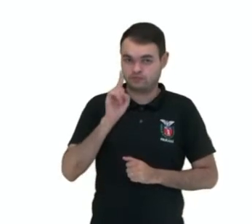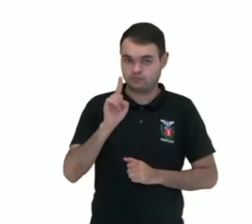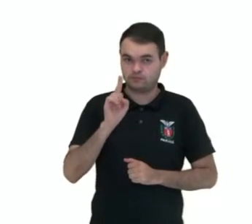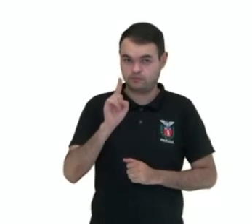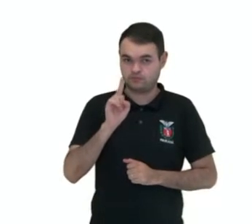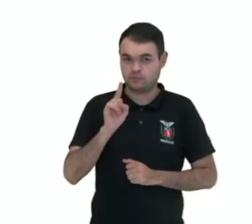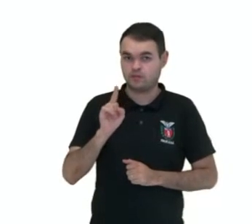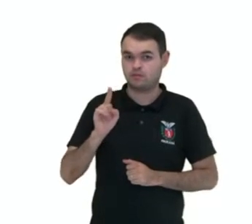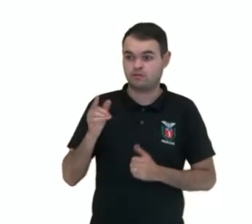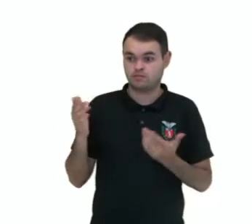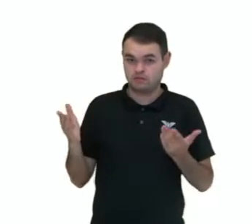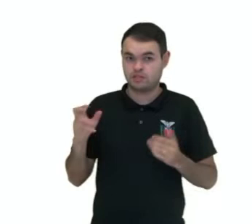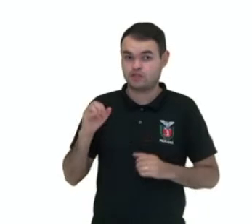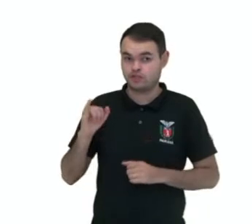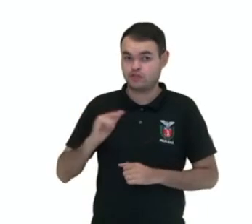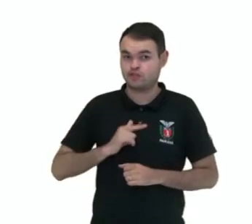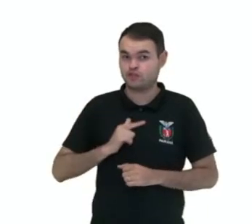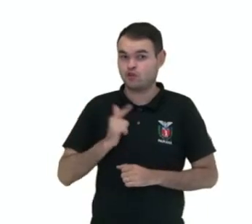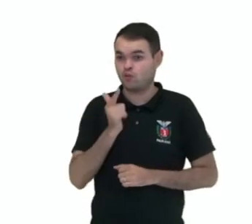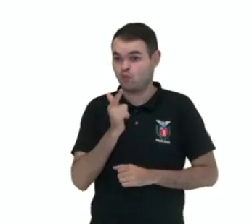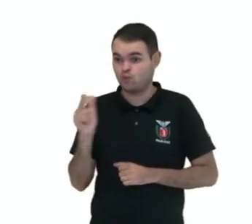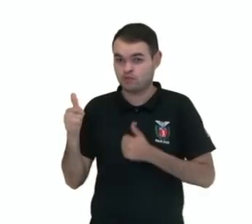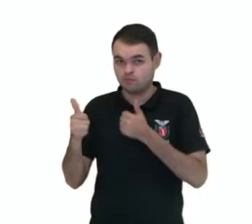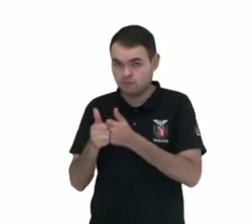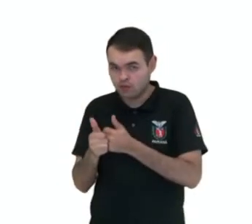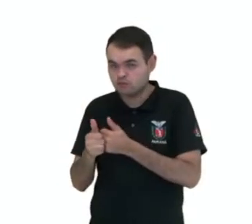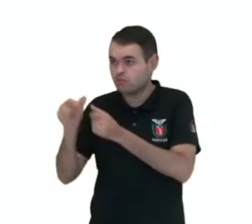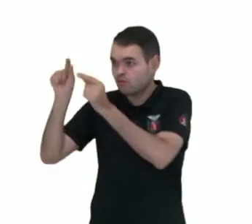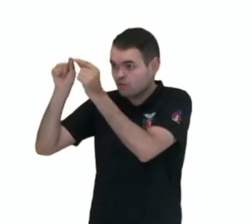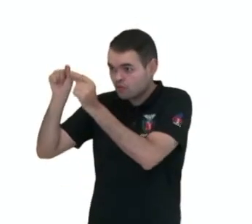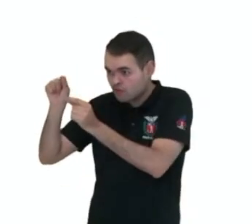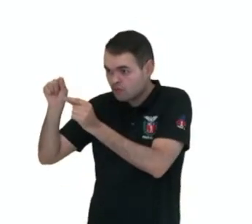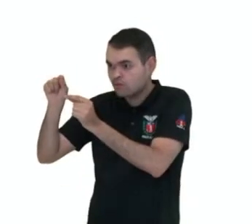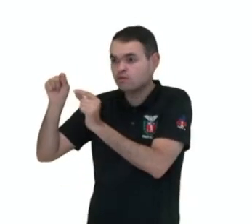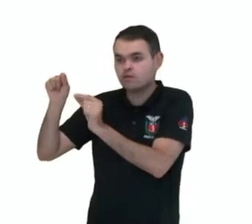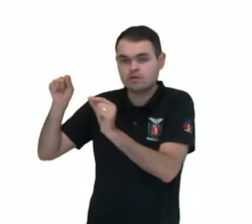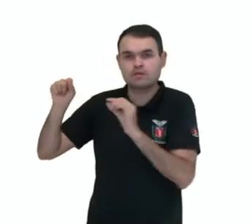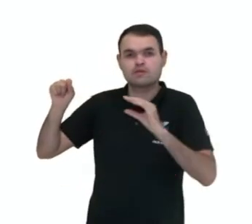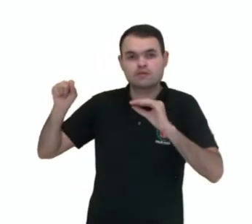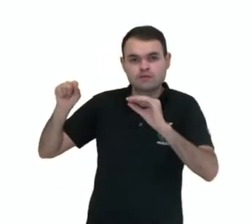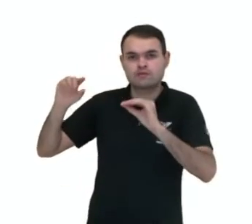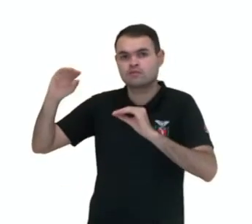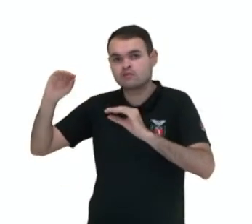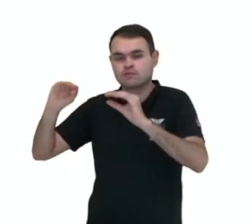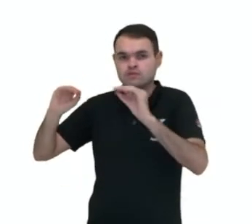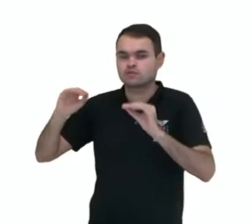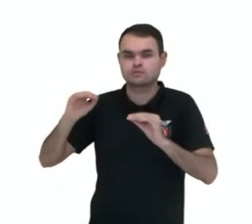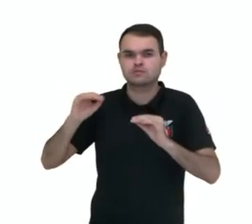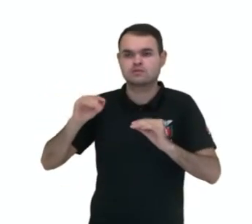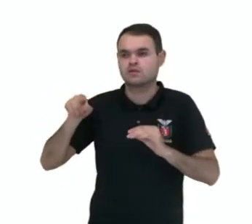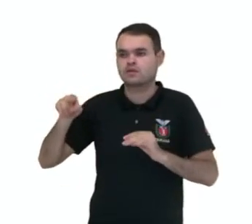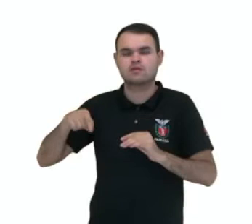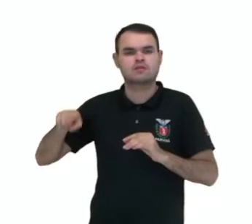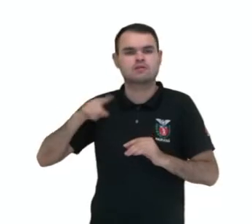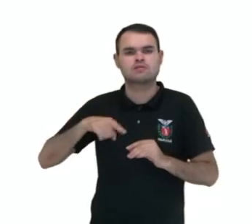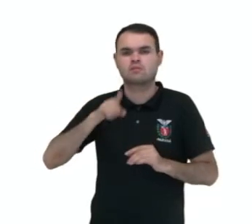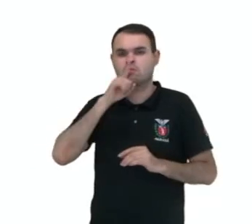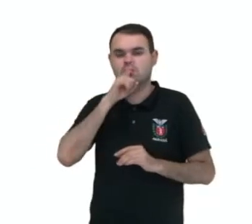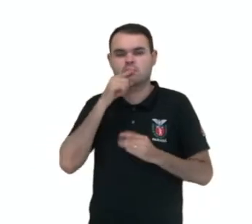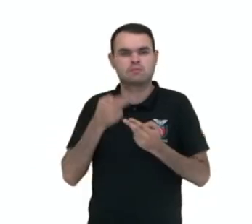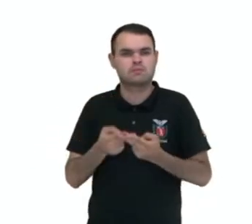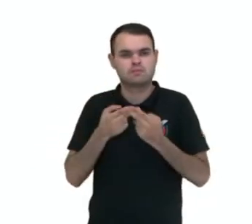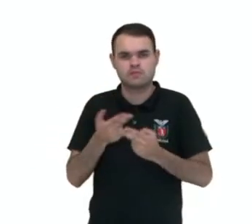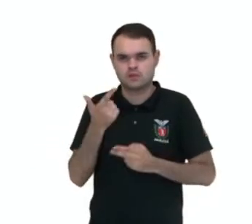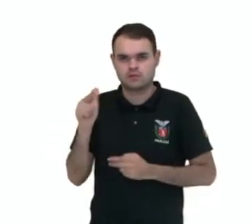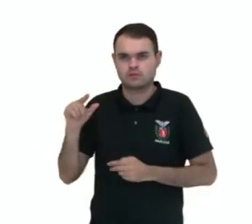Gente, se tinha outra perto, logo uma tinha que falar, ninguém aguentava ficar calado. Logo,